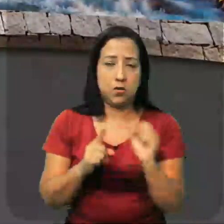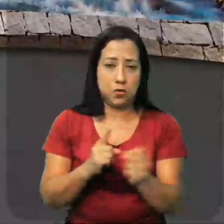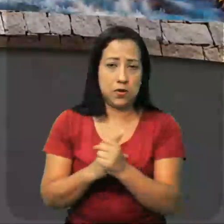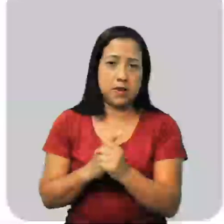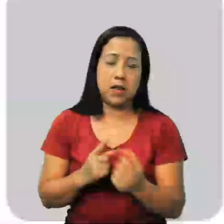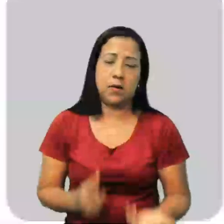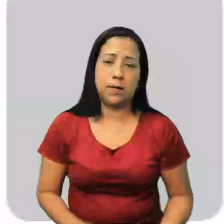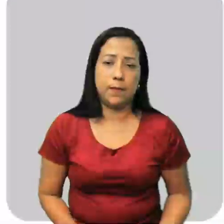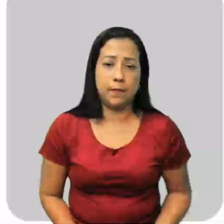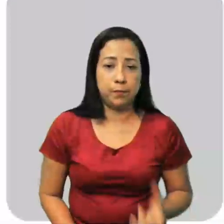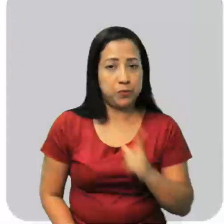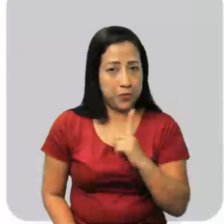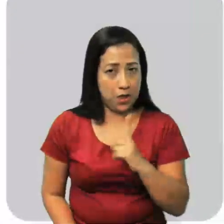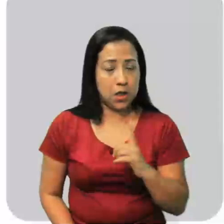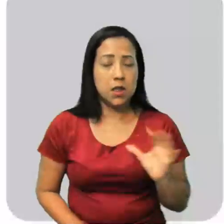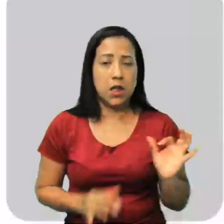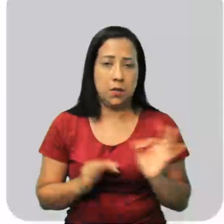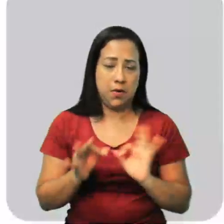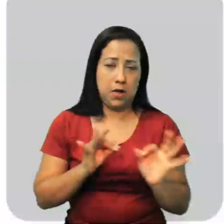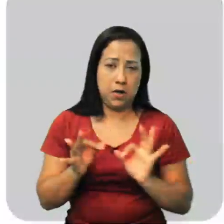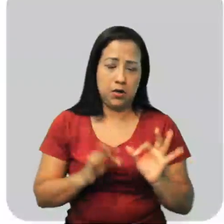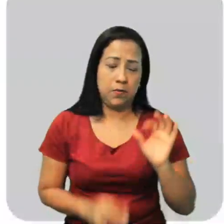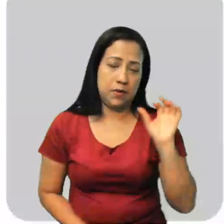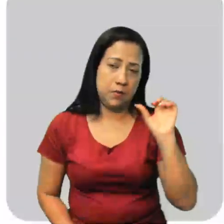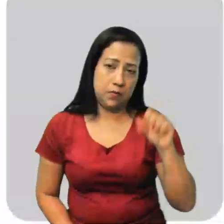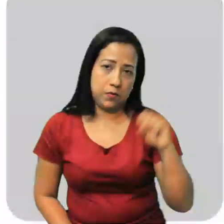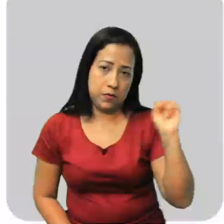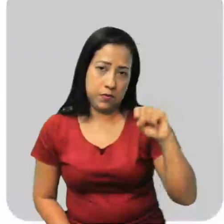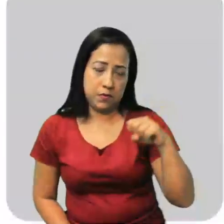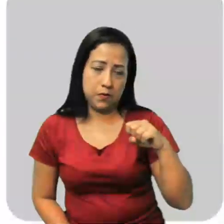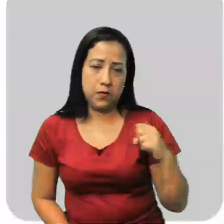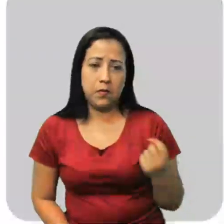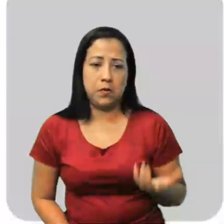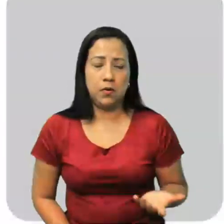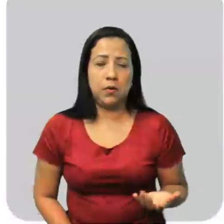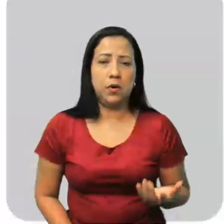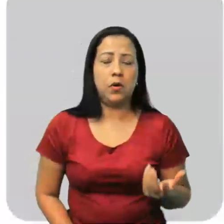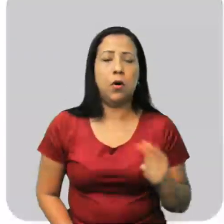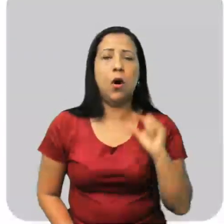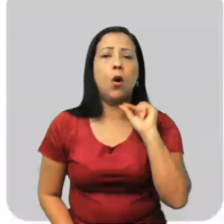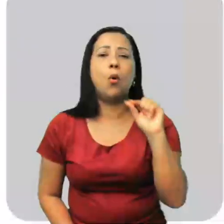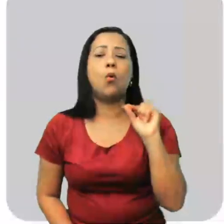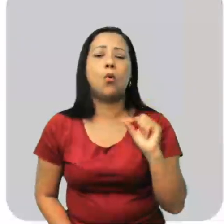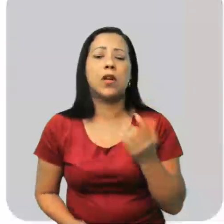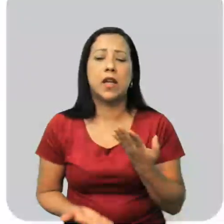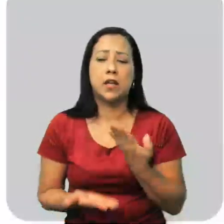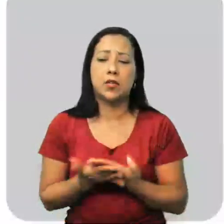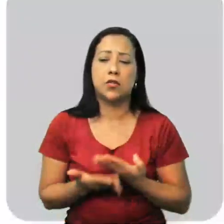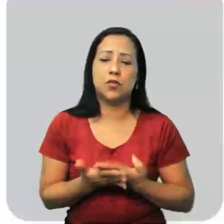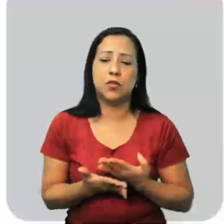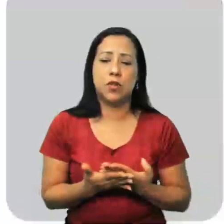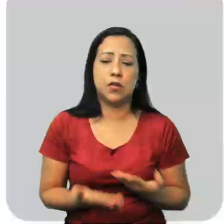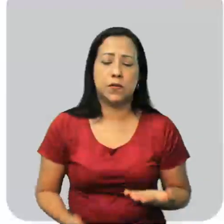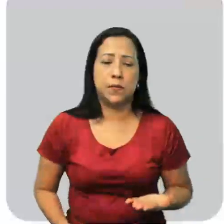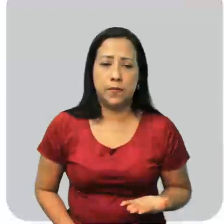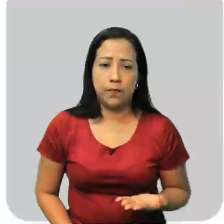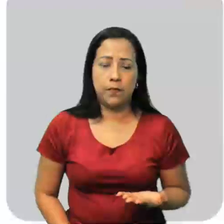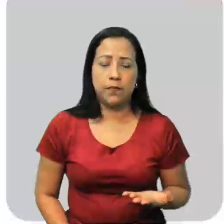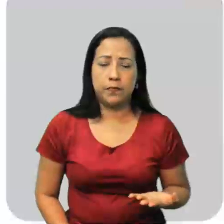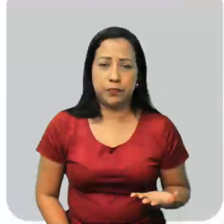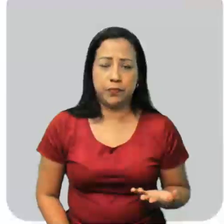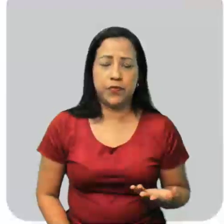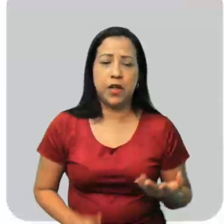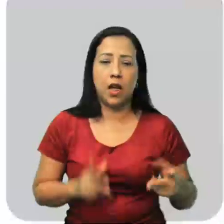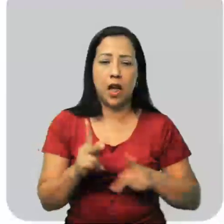Vamos ver como é que isso acontece. O que é que isso estuda? A população de um modo geral. E aí